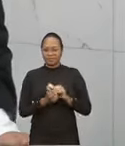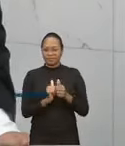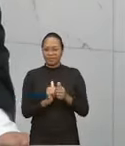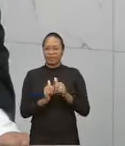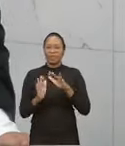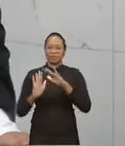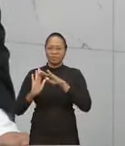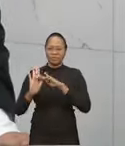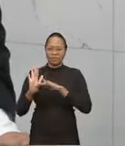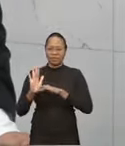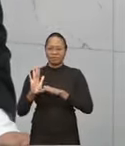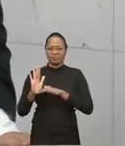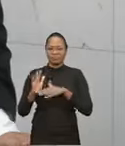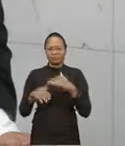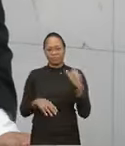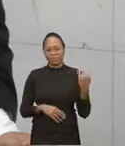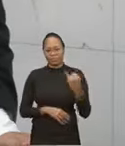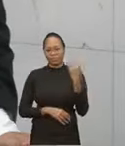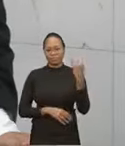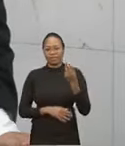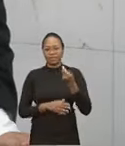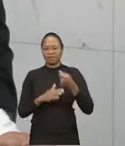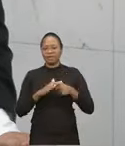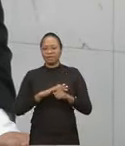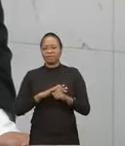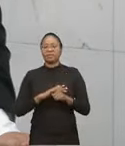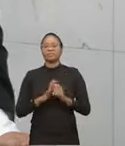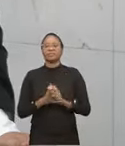É importante investimento no esporte.